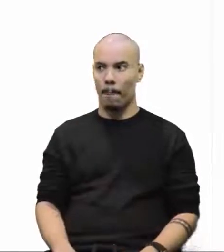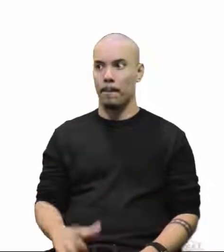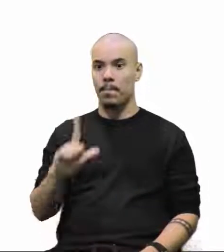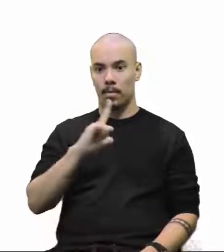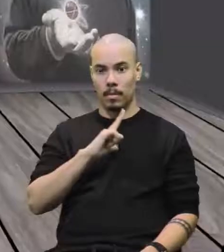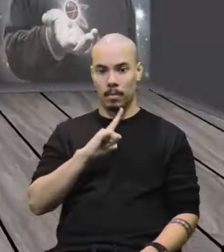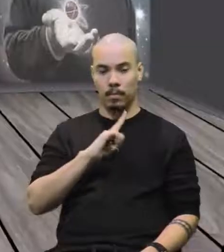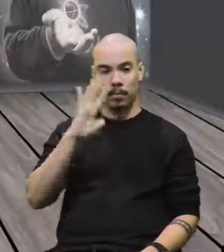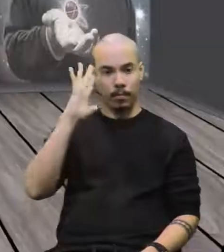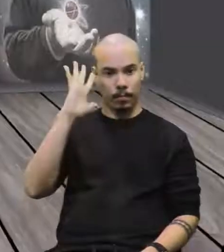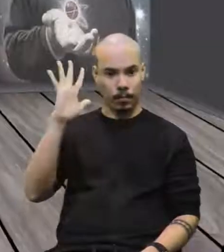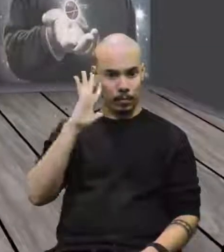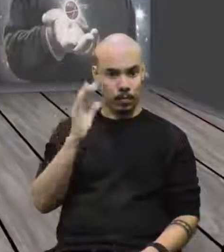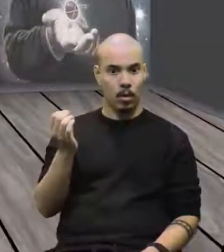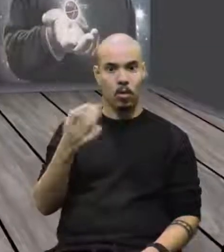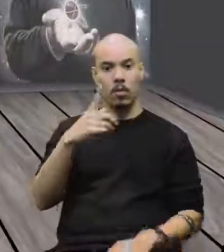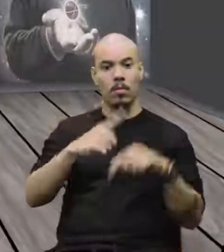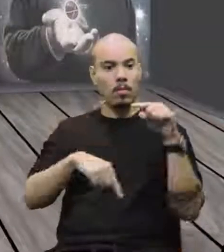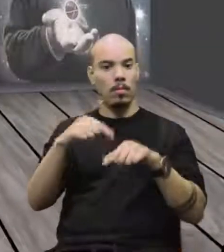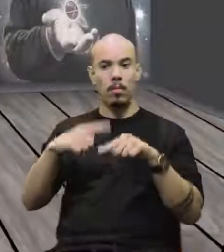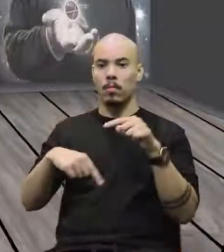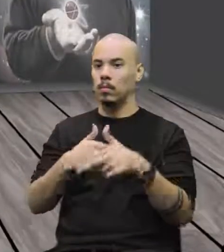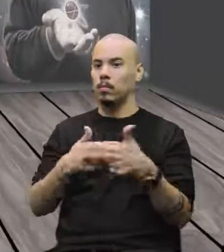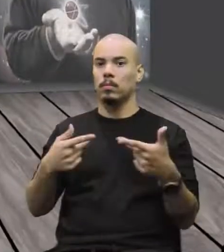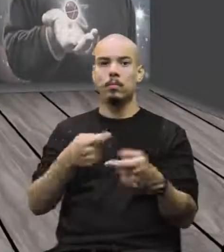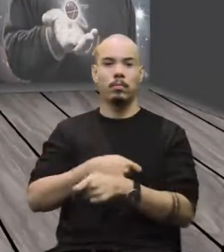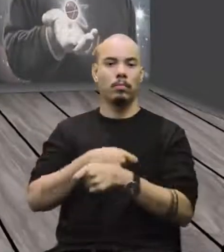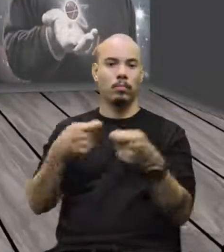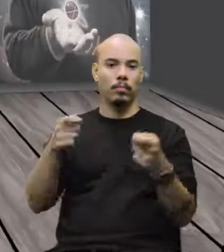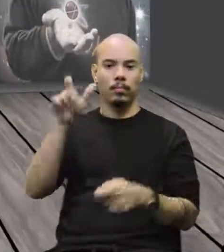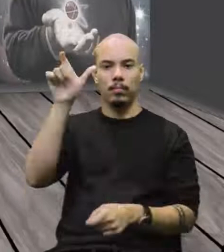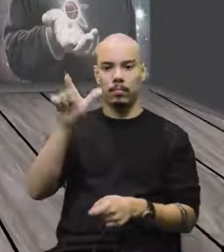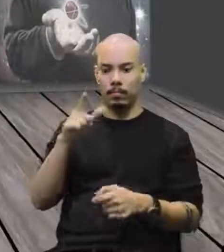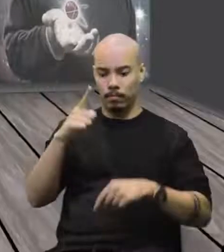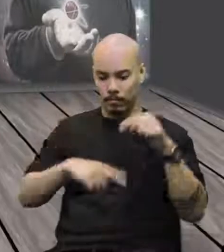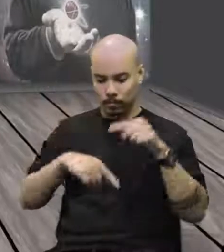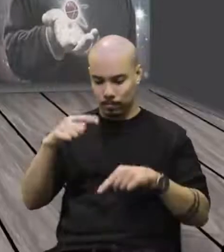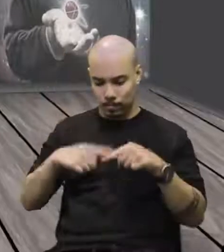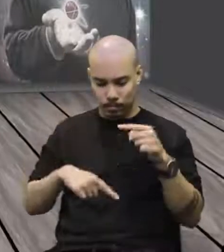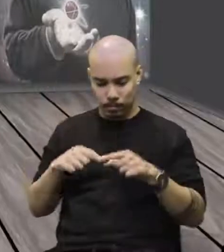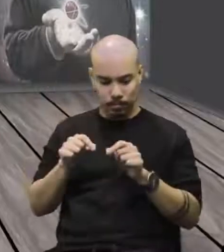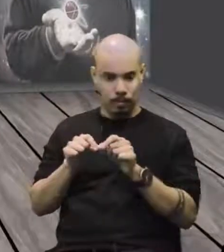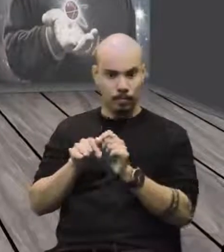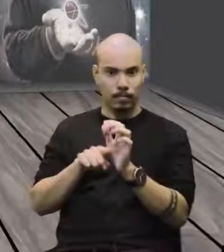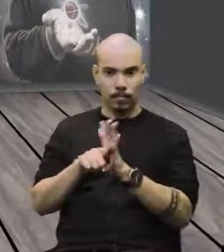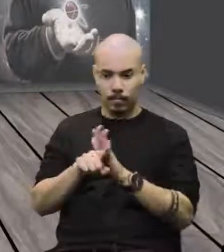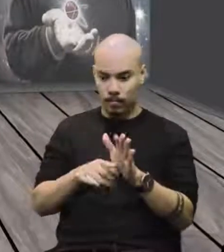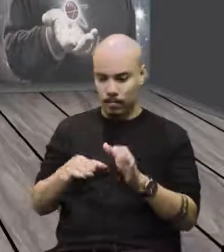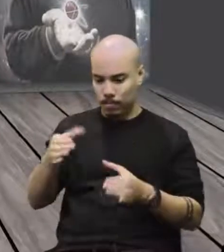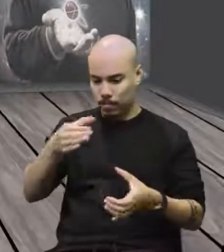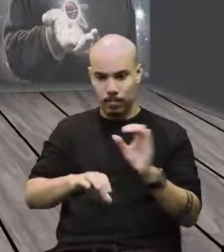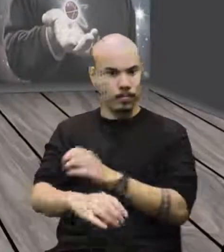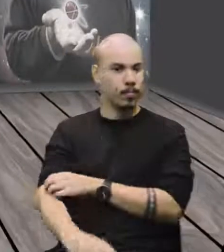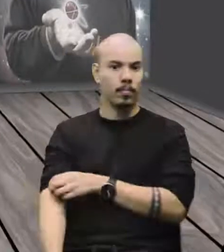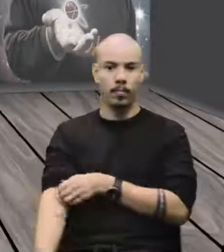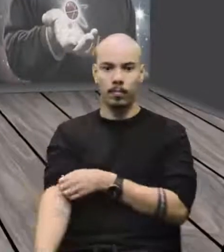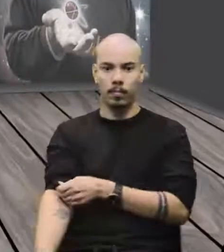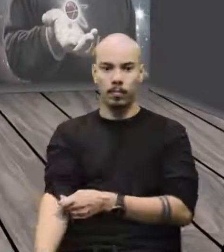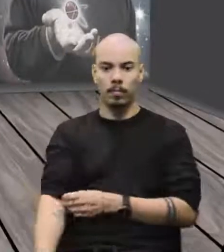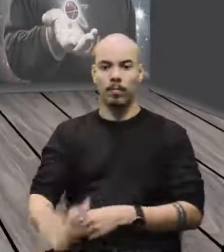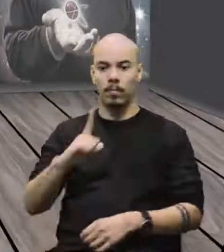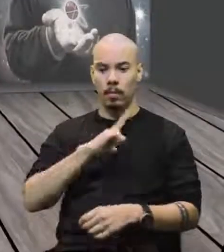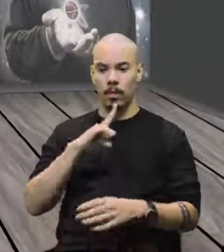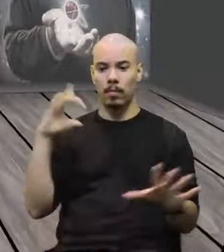por exemplo, para novos materiais, não tem como a pessoa chegar no material fazendo apenas experimento. Ele tem que fazer alguns Justamente.